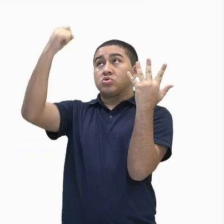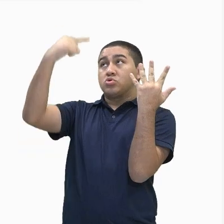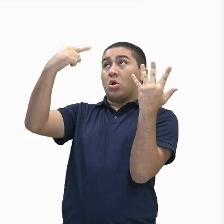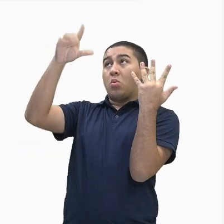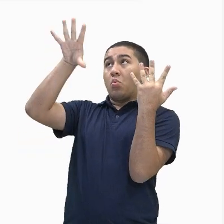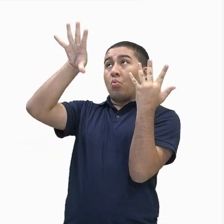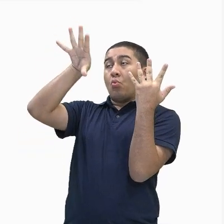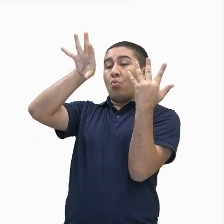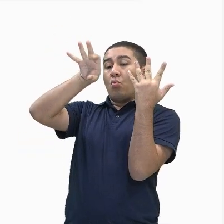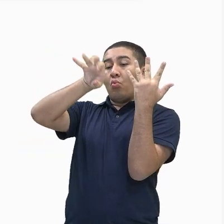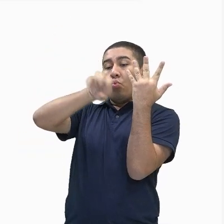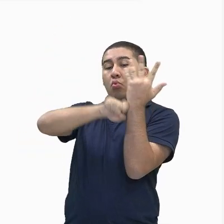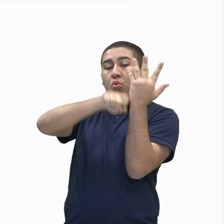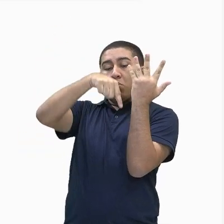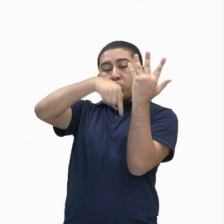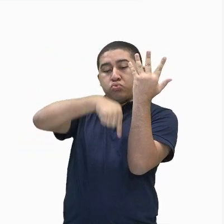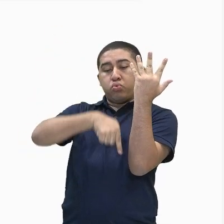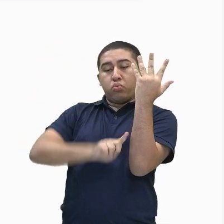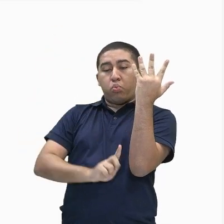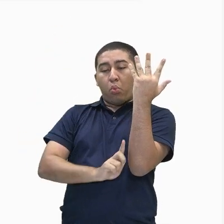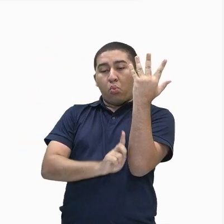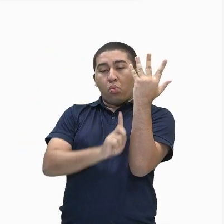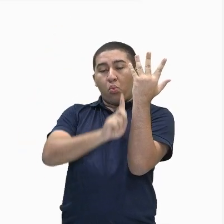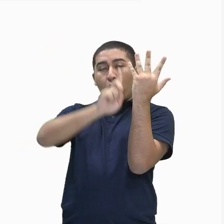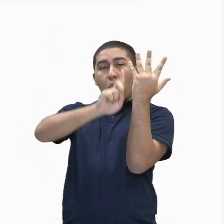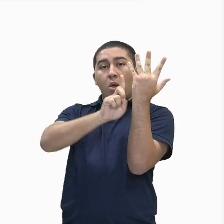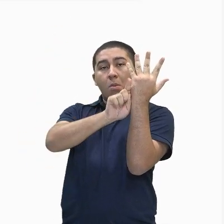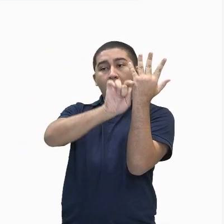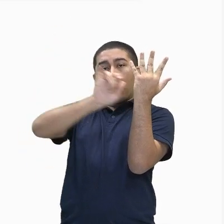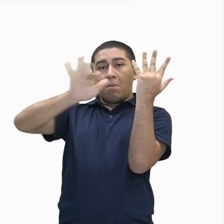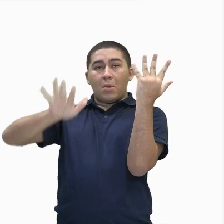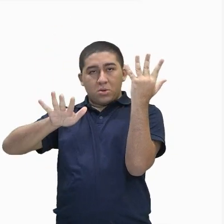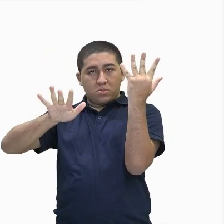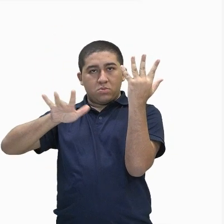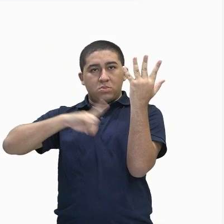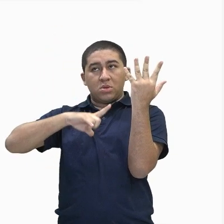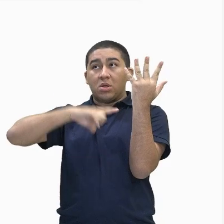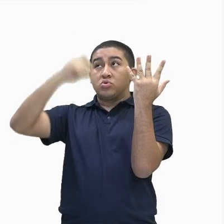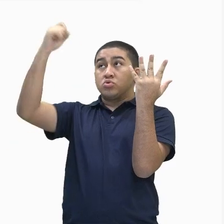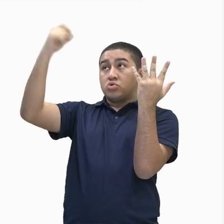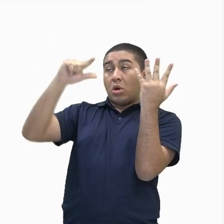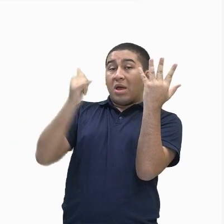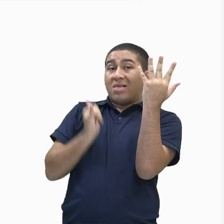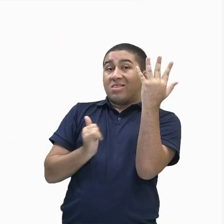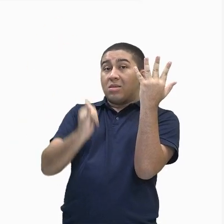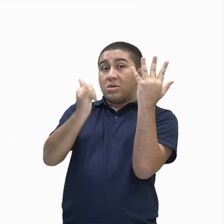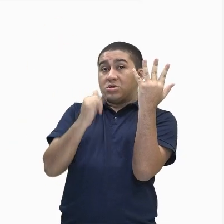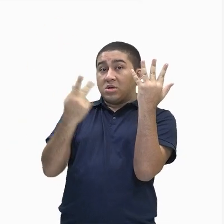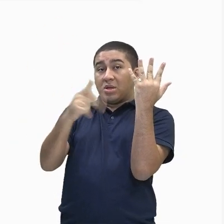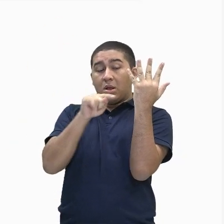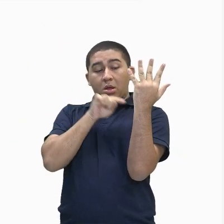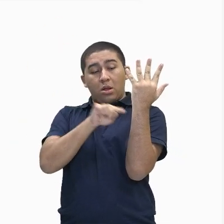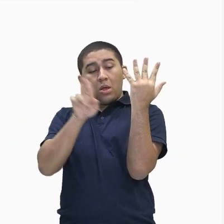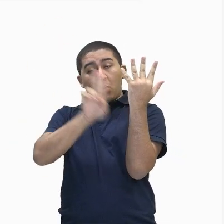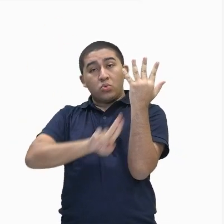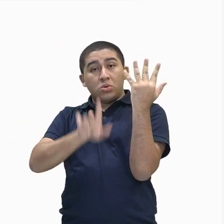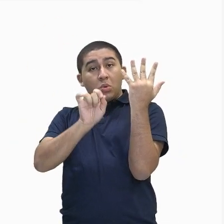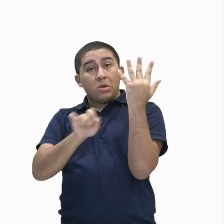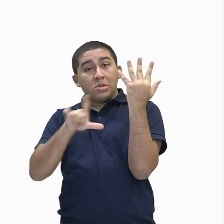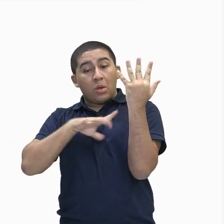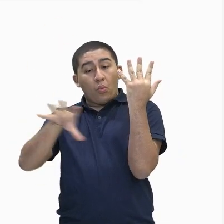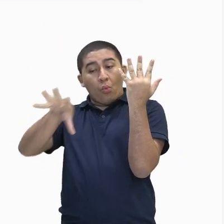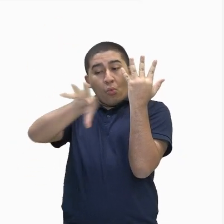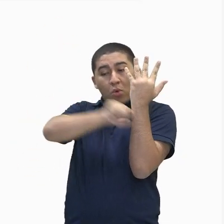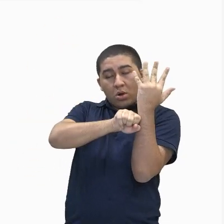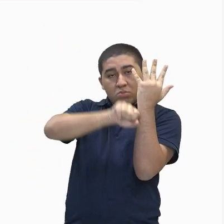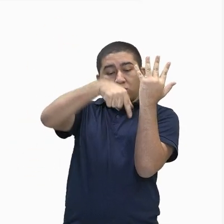vão produzir o seu próprio alimento. Então, a luz do sol é a energia que as plantas usam para fazer a